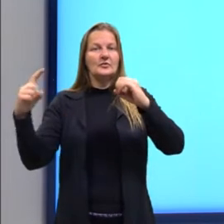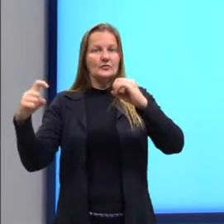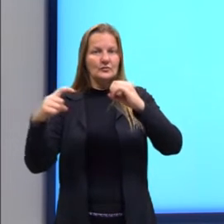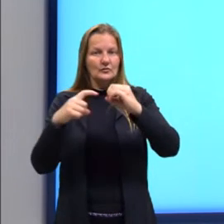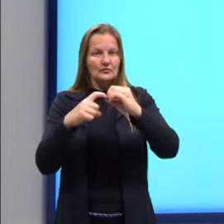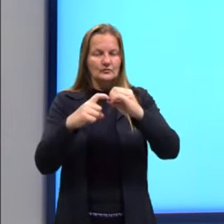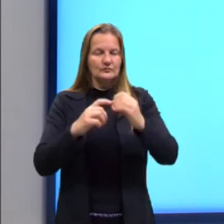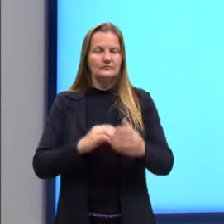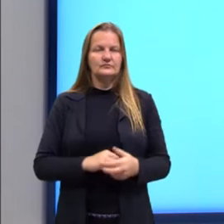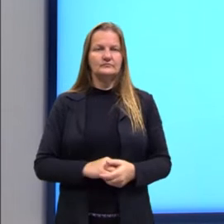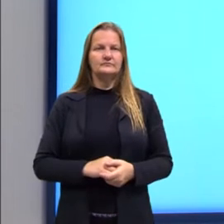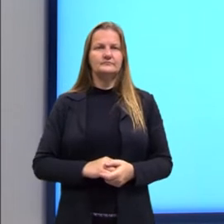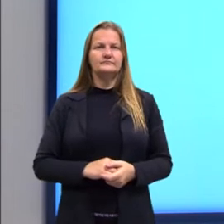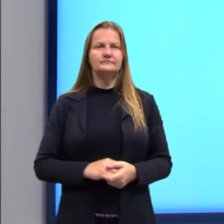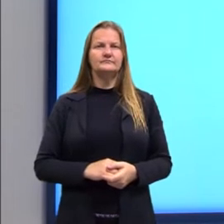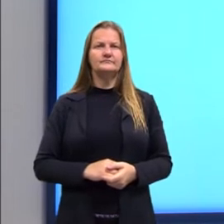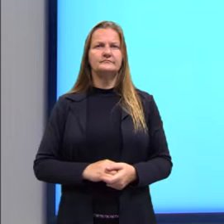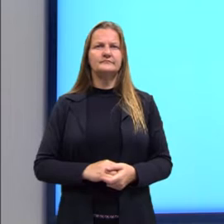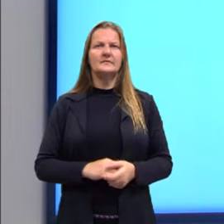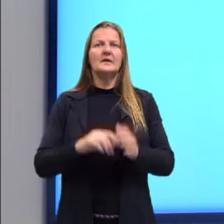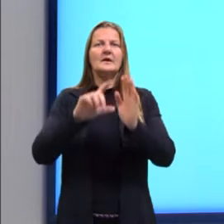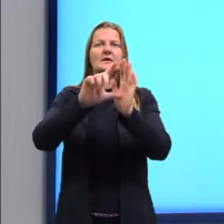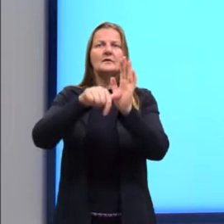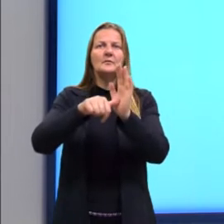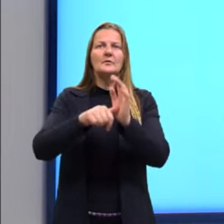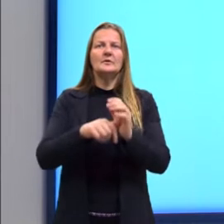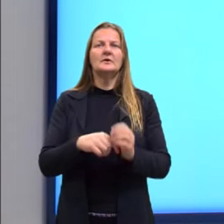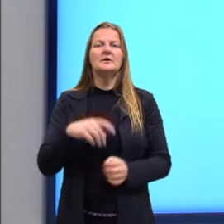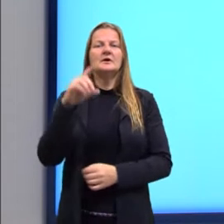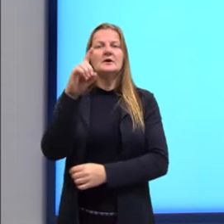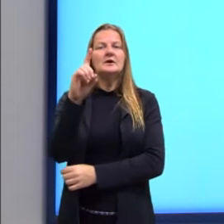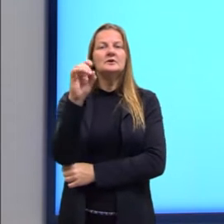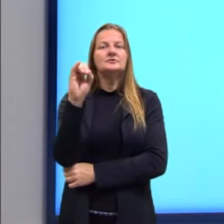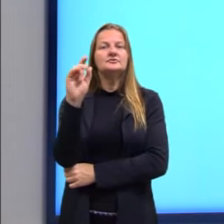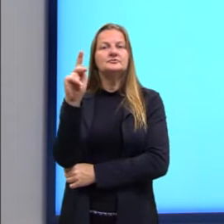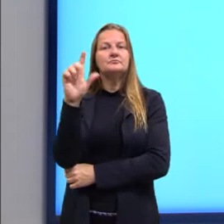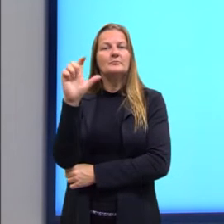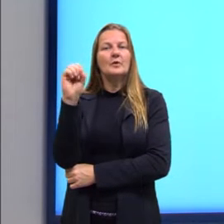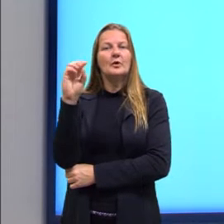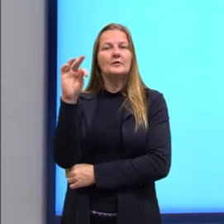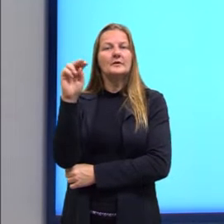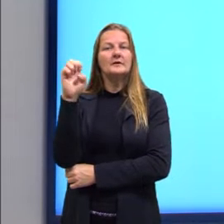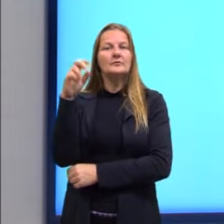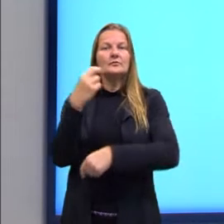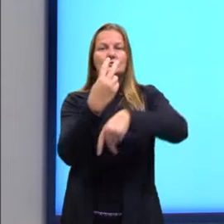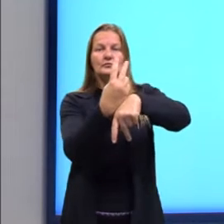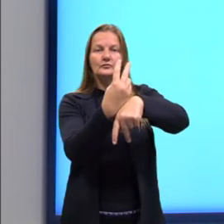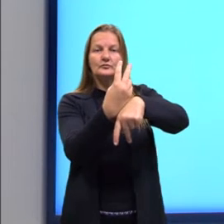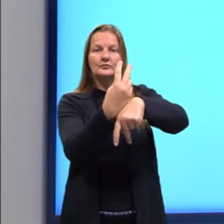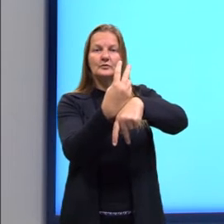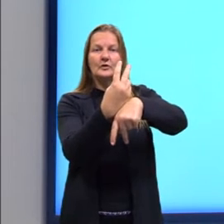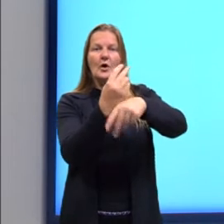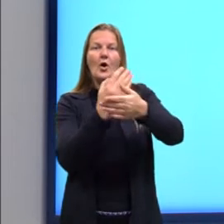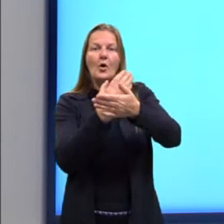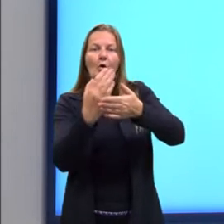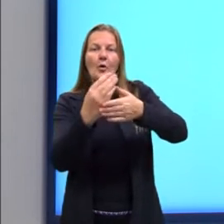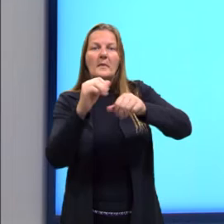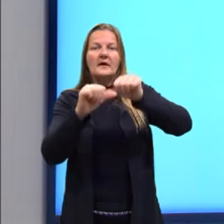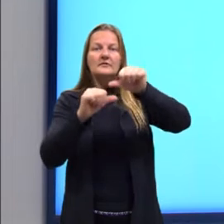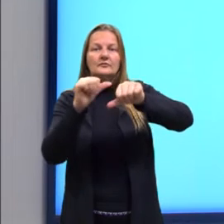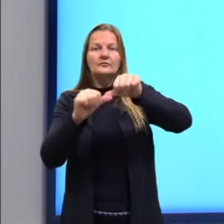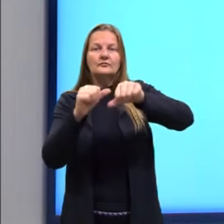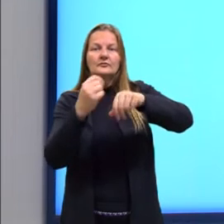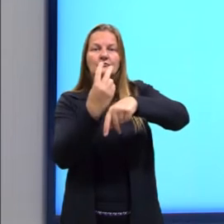sexuada e depois temos de próximo que são os cromossomos homólogos que começam a se